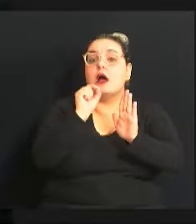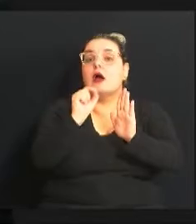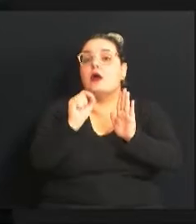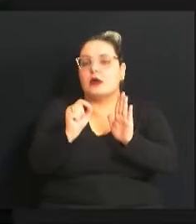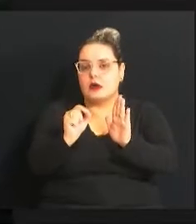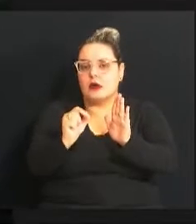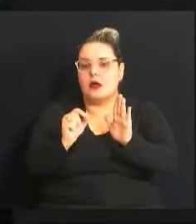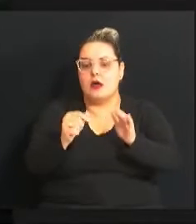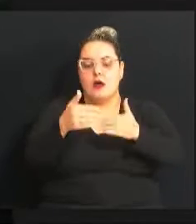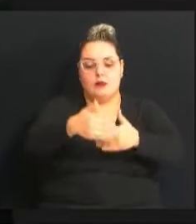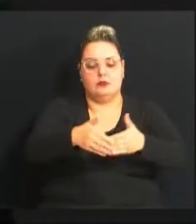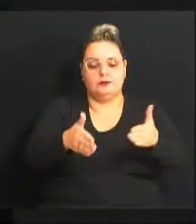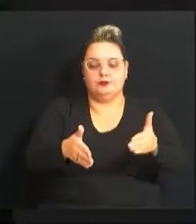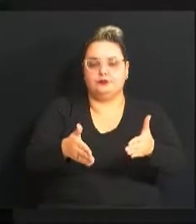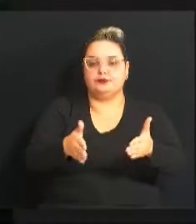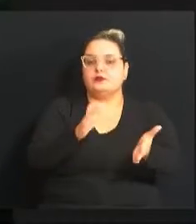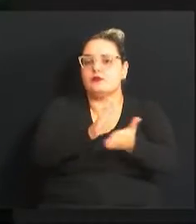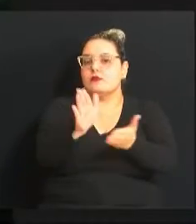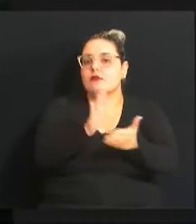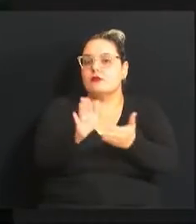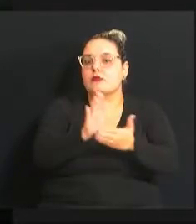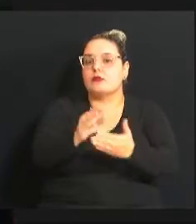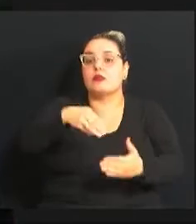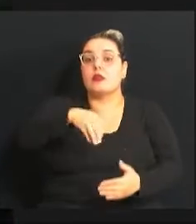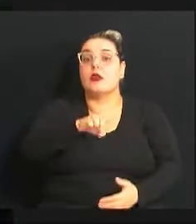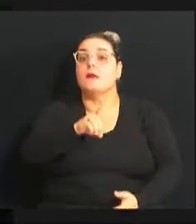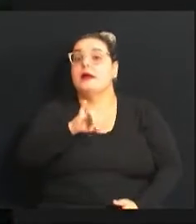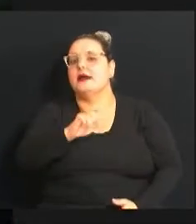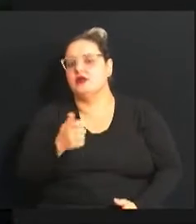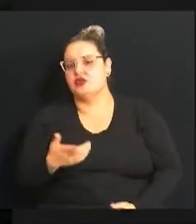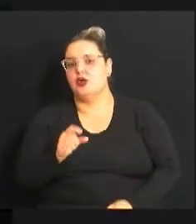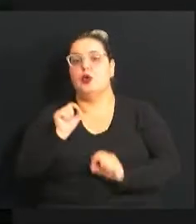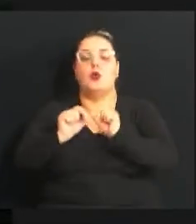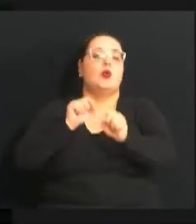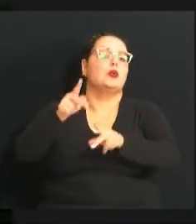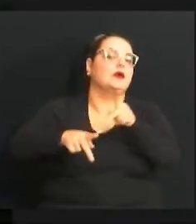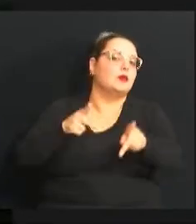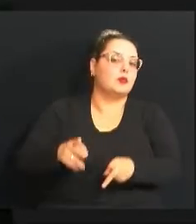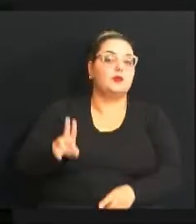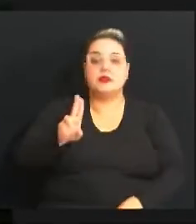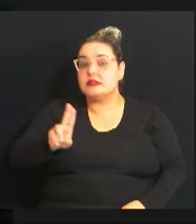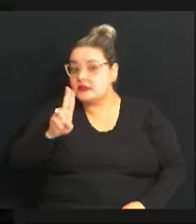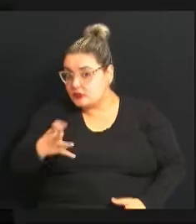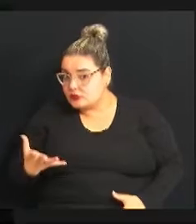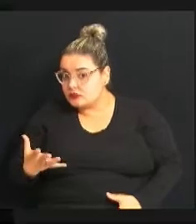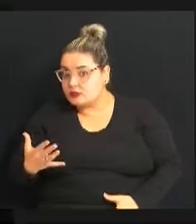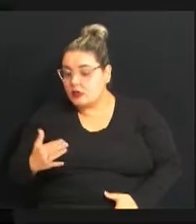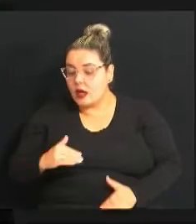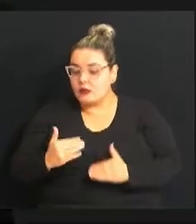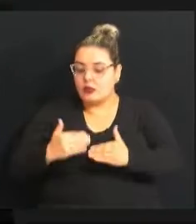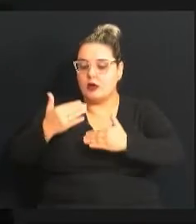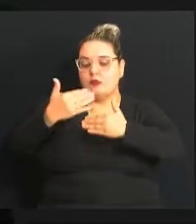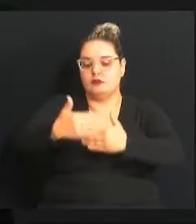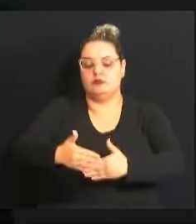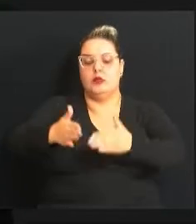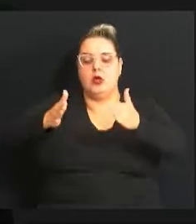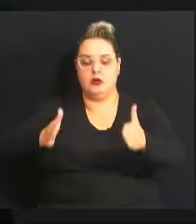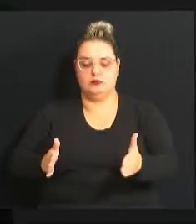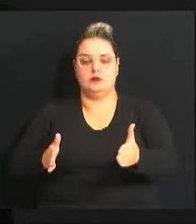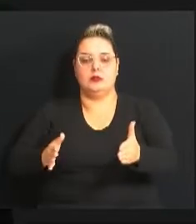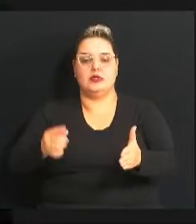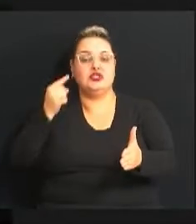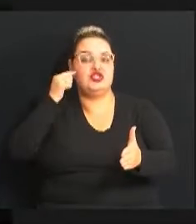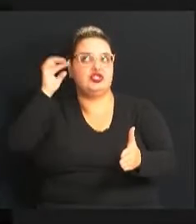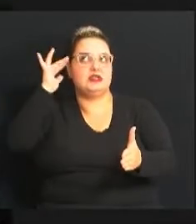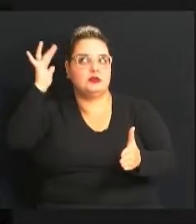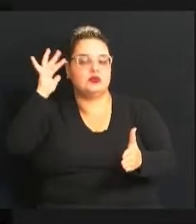consumo, média, né? A gente pega uma média do que a população consome, constrói uma cesta de consumo hipotética e mede